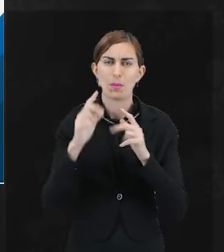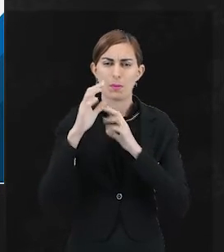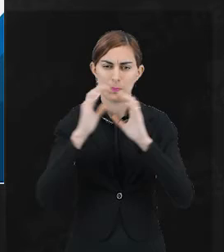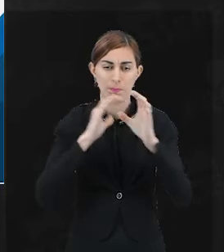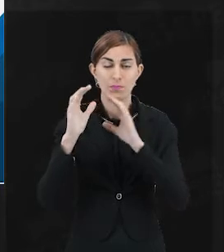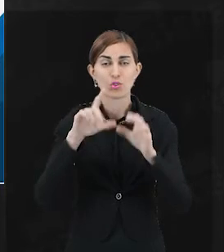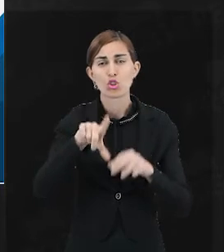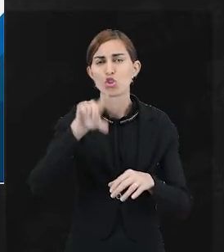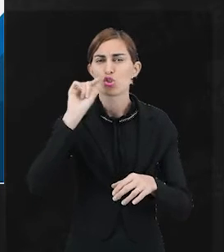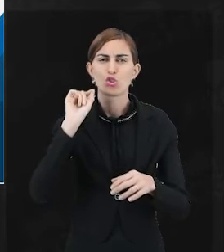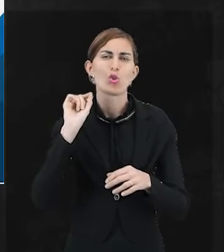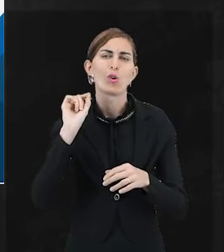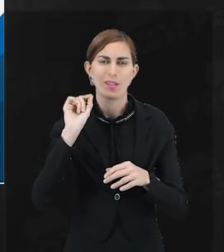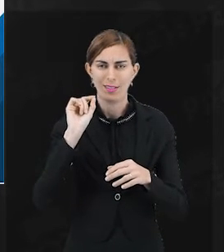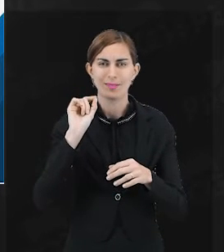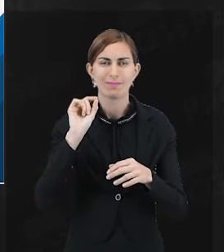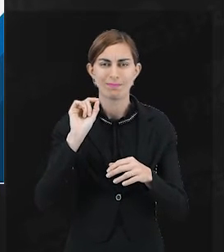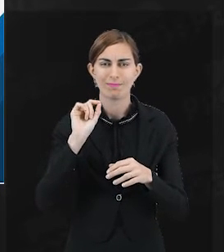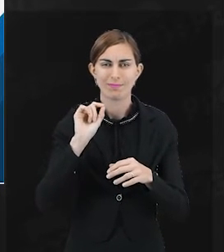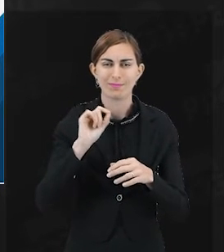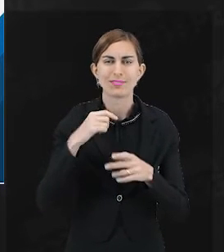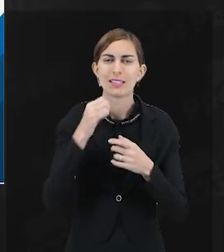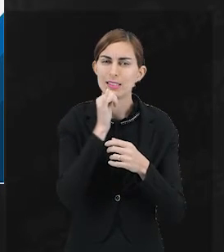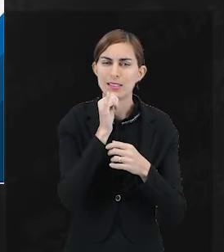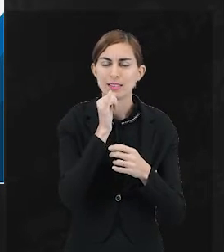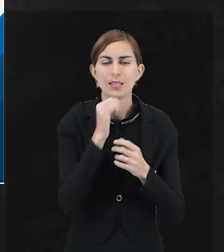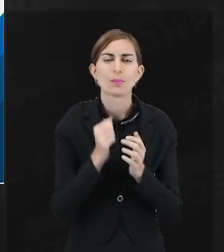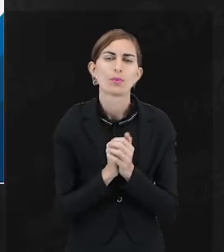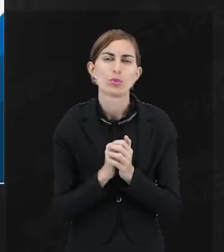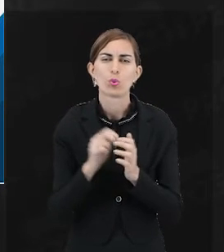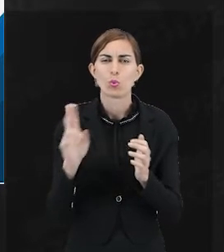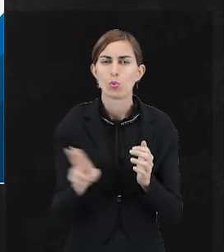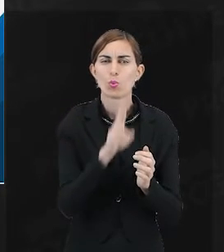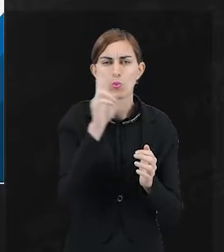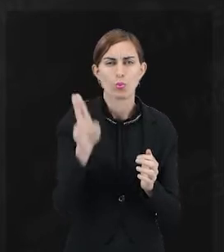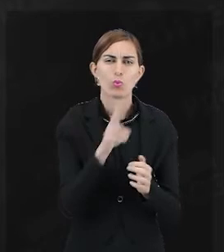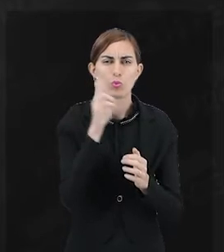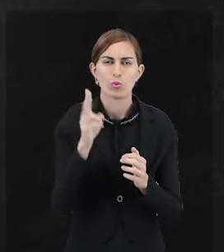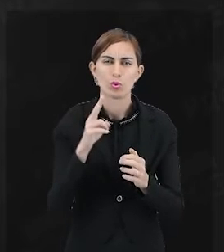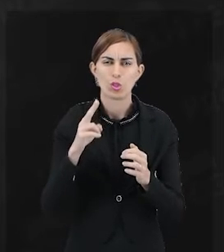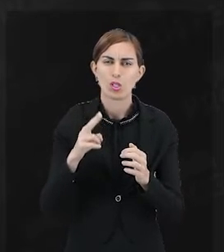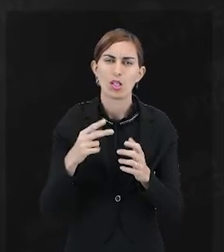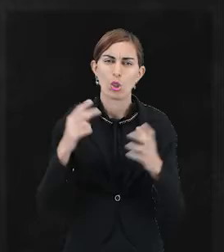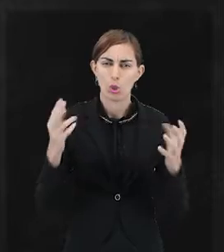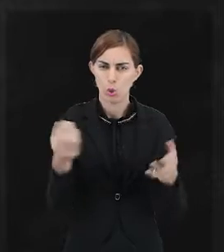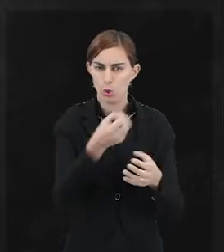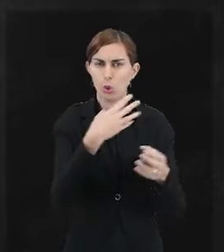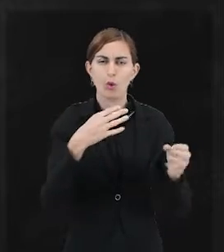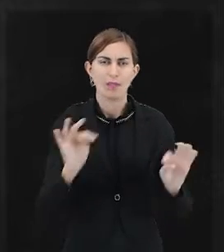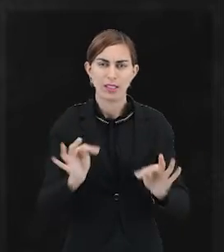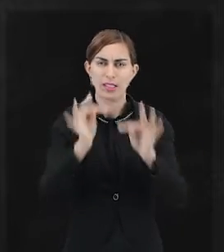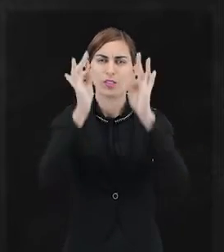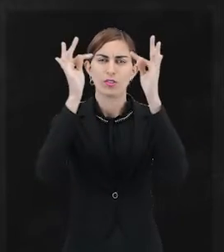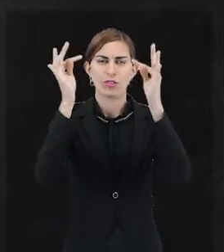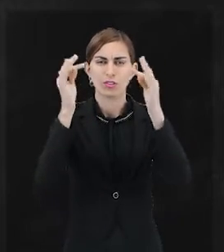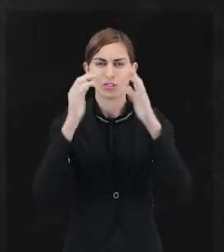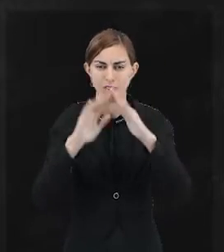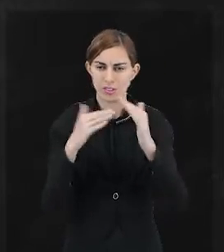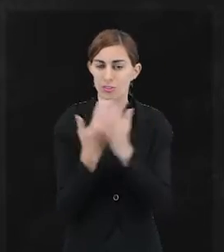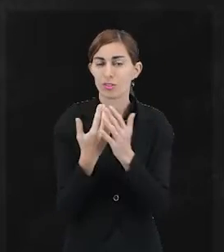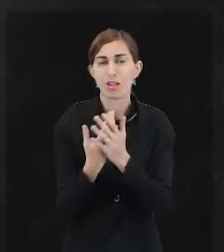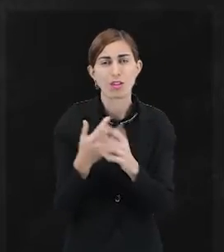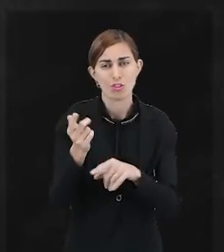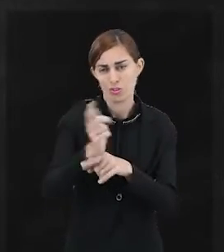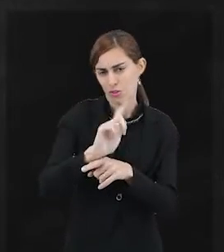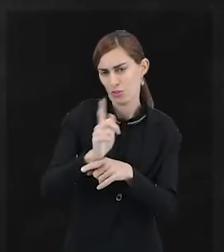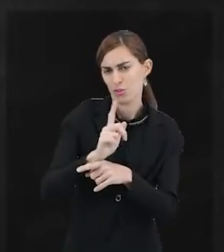é a escolha inadequada dos meios. Por exemplo, com o uso das novas tecnologias no ambiente escolar, muitos